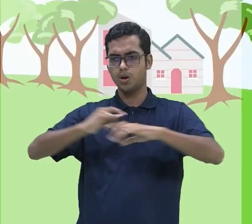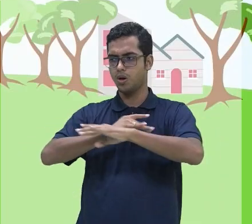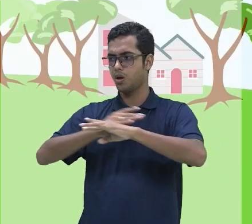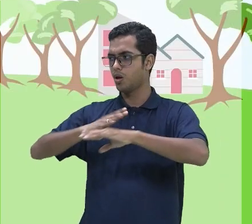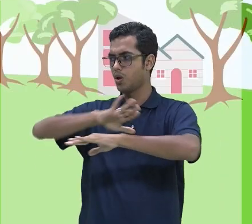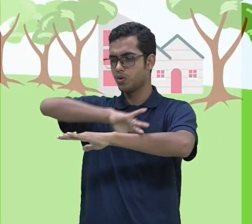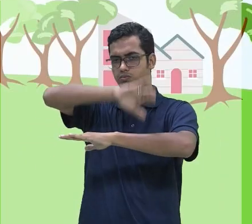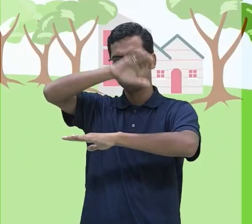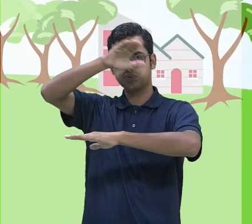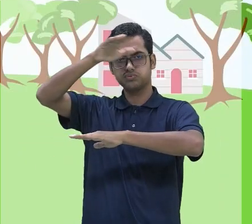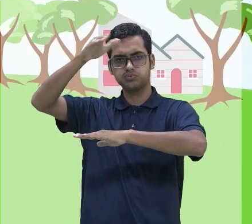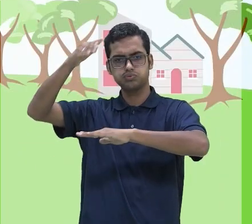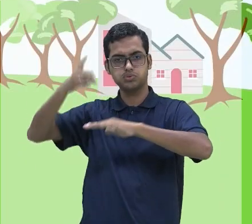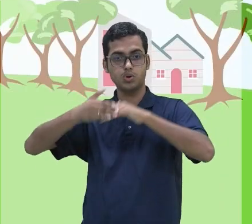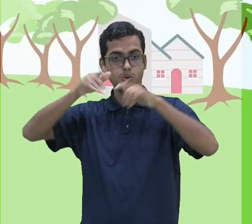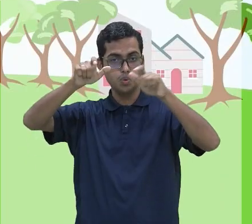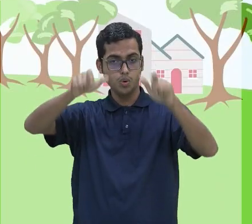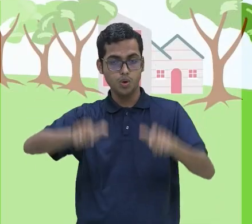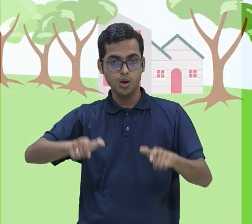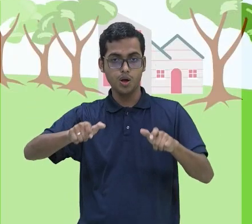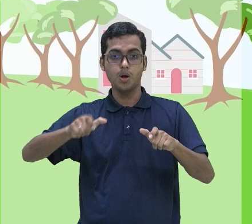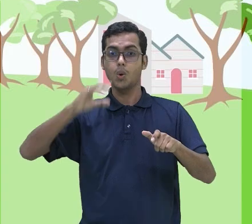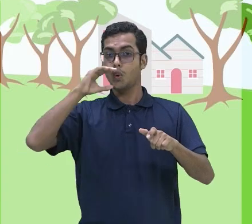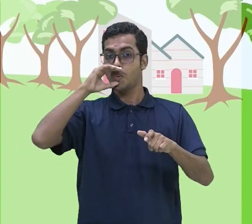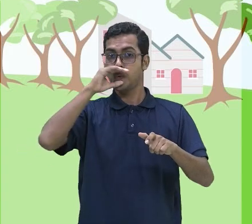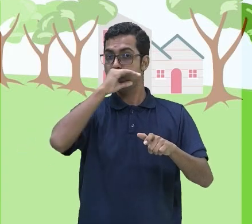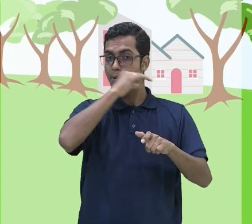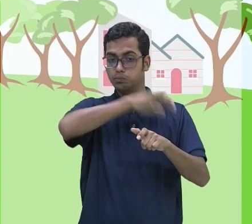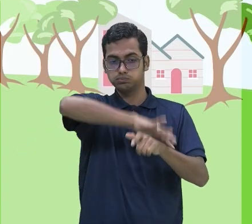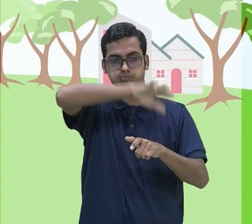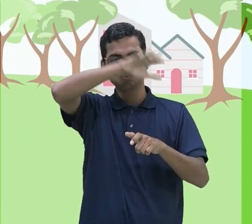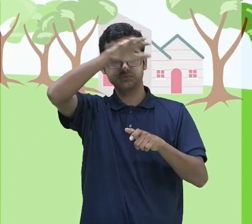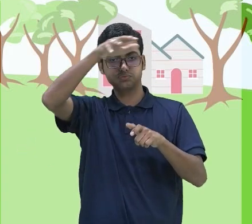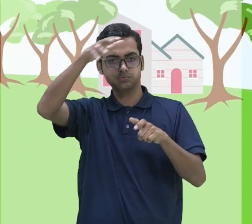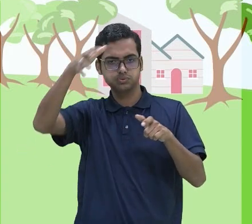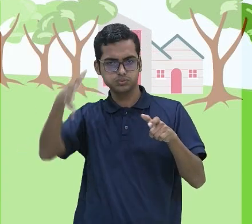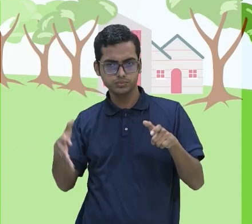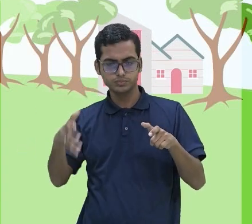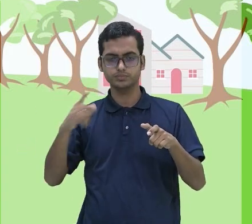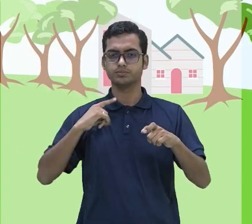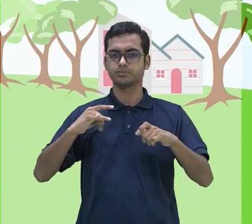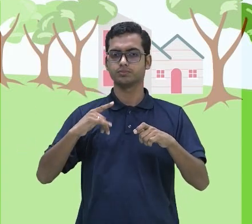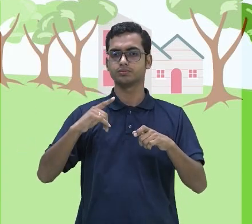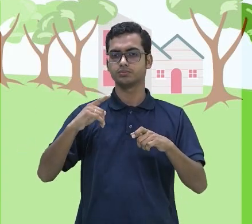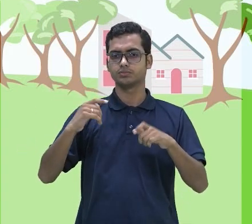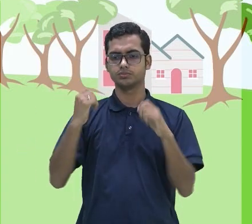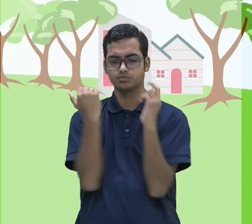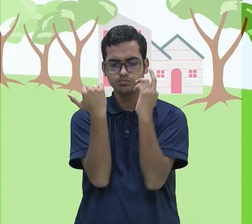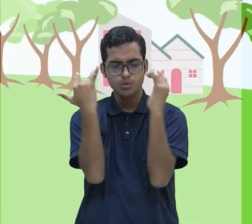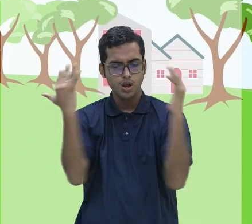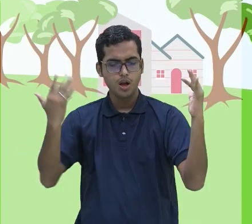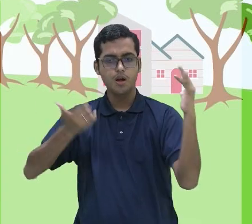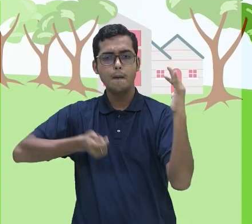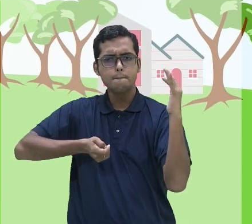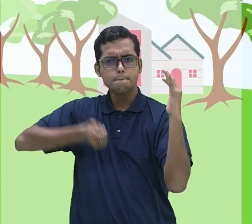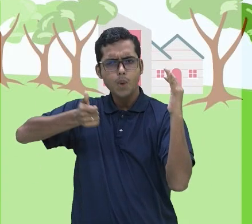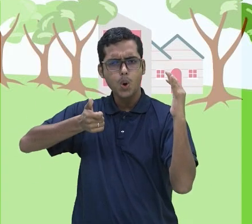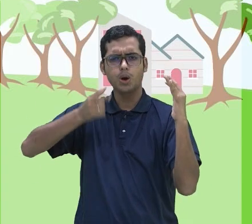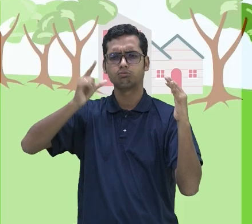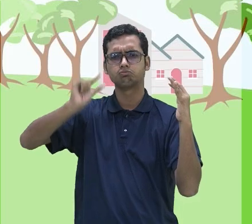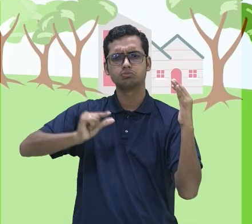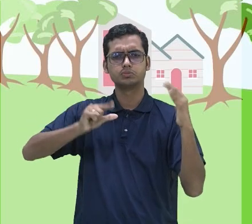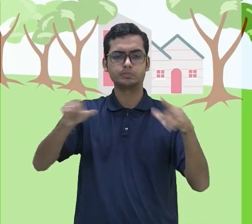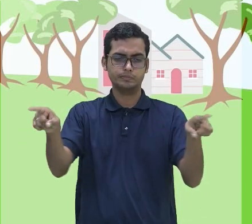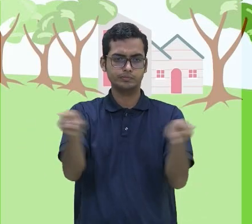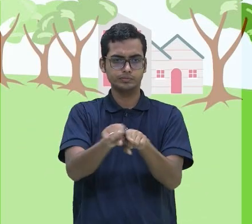professora? Então, estamos dentro de uma área urbana. A pouca vegetação faz com que as cidades